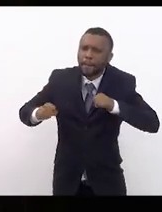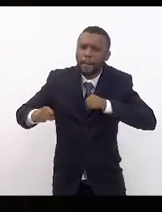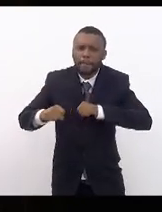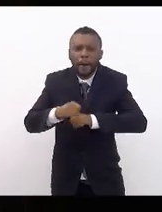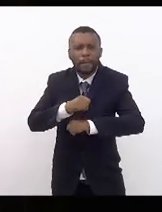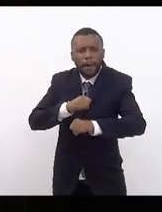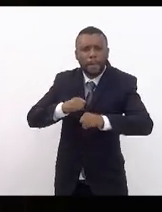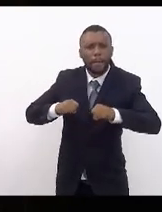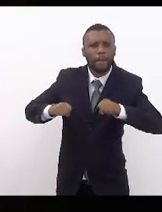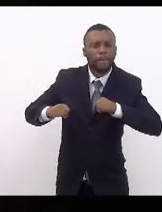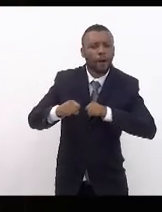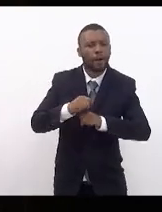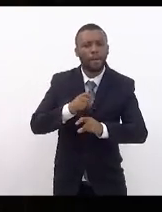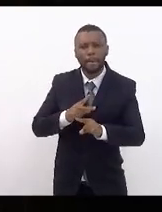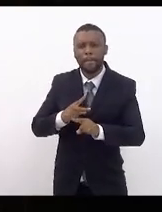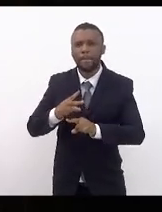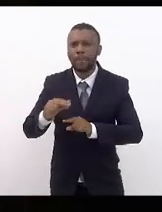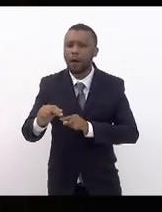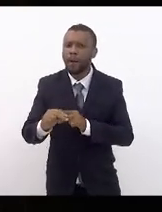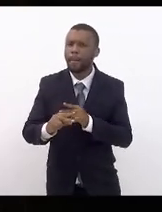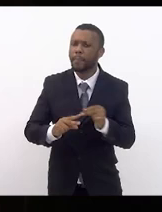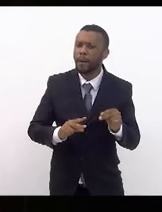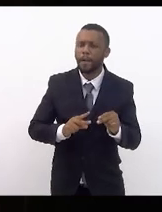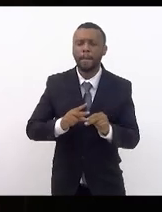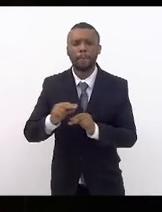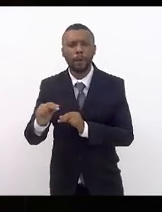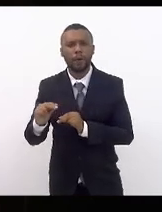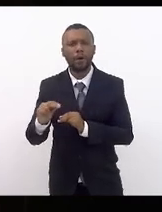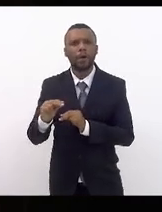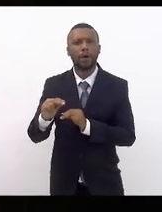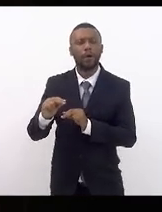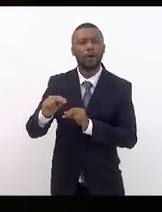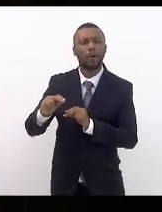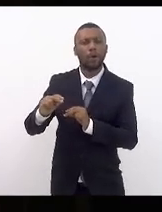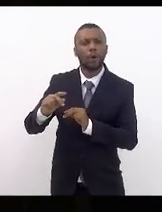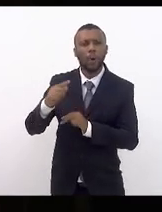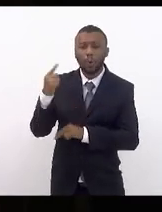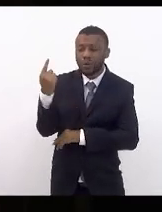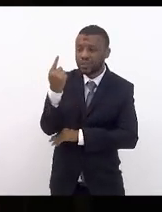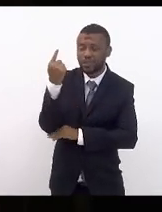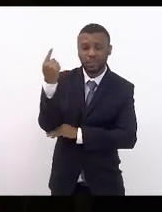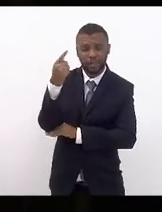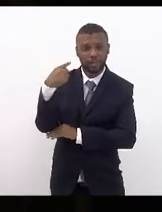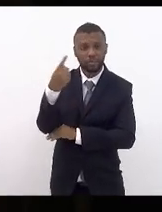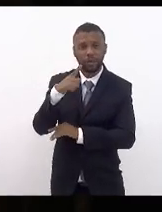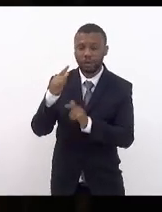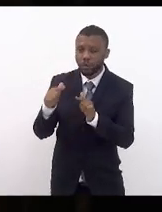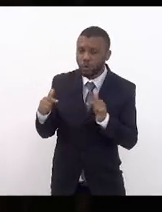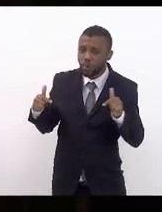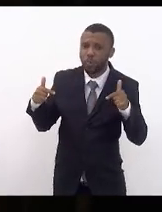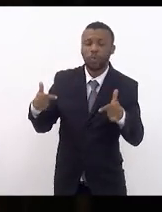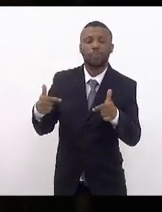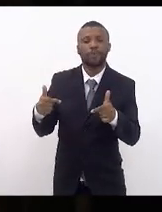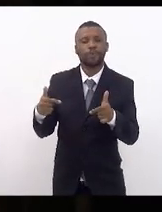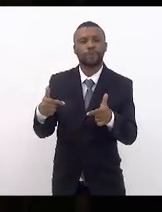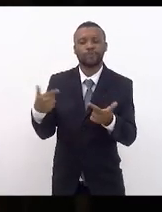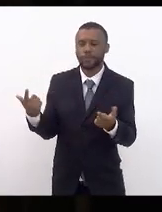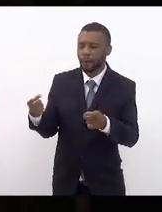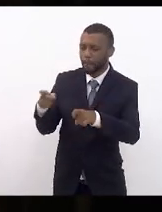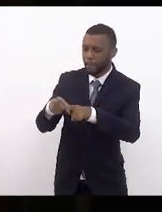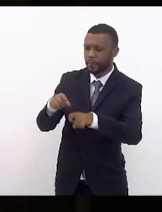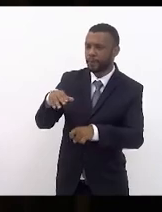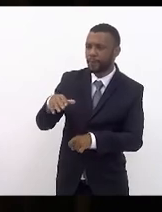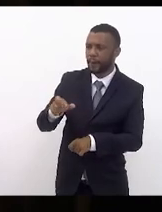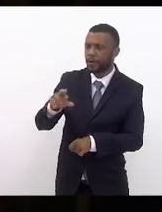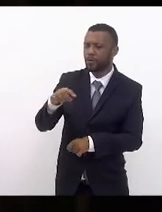e a ganhar e a vencer os gigantes que temos pela frente. Doutor Mário, para nós o senhor continua